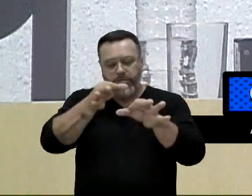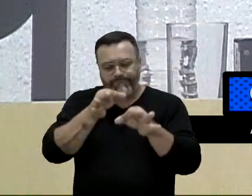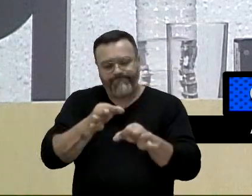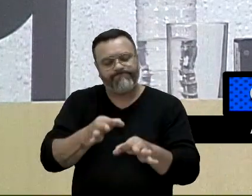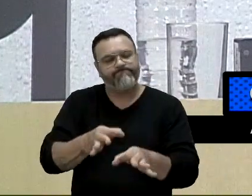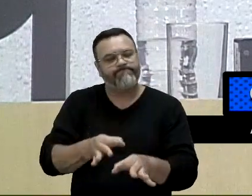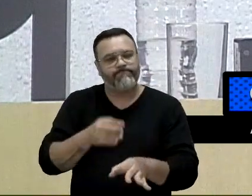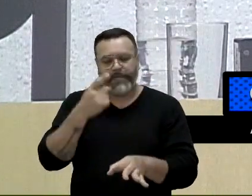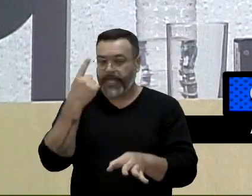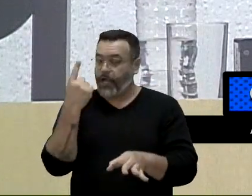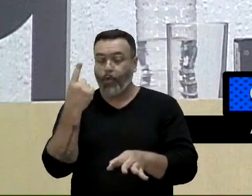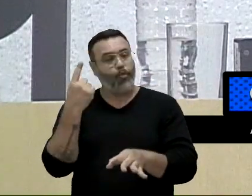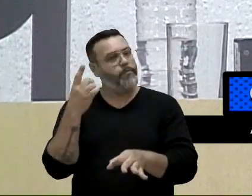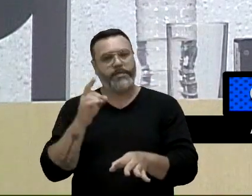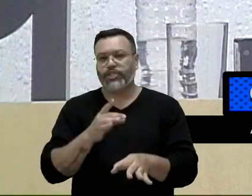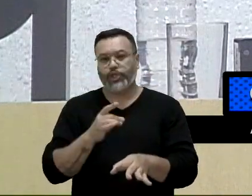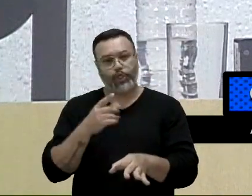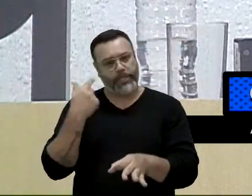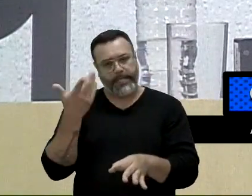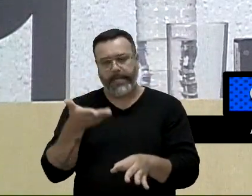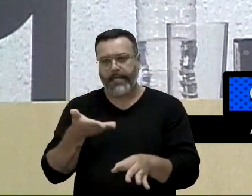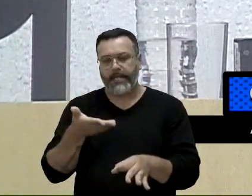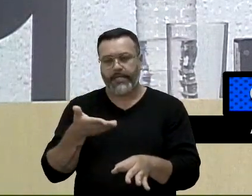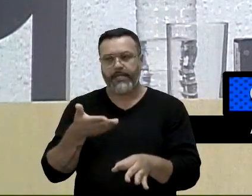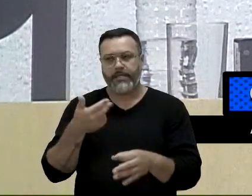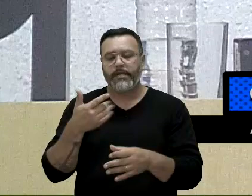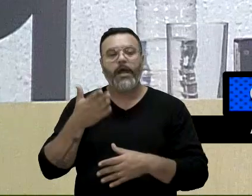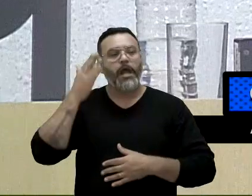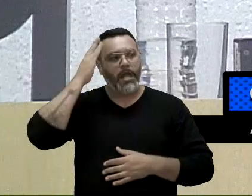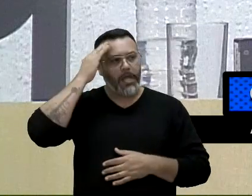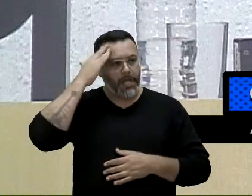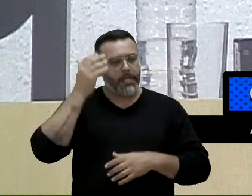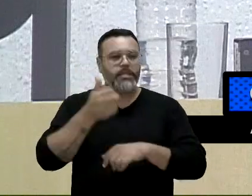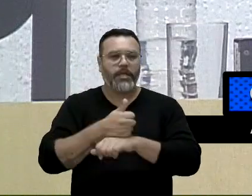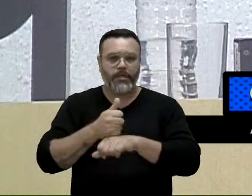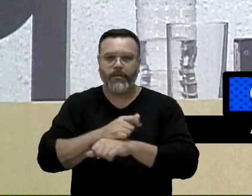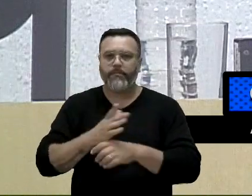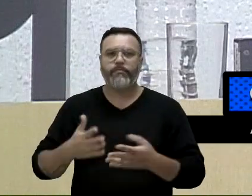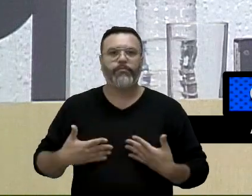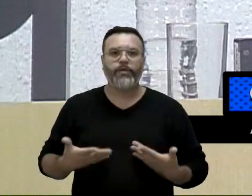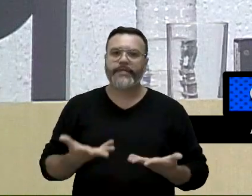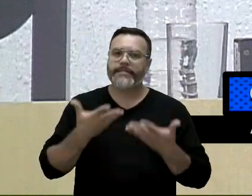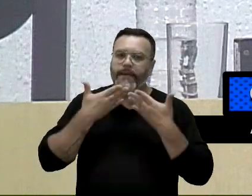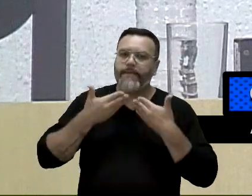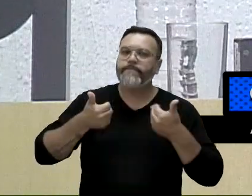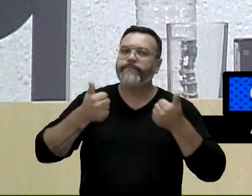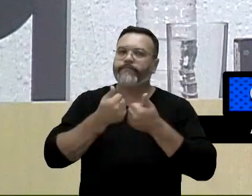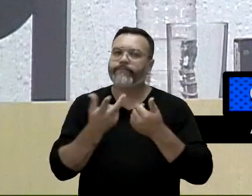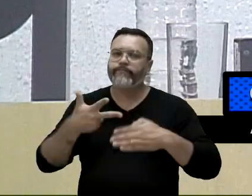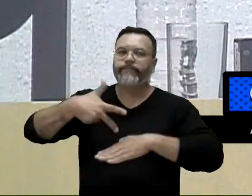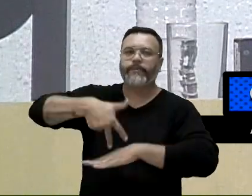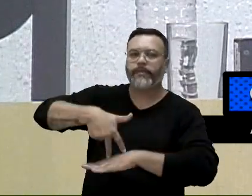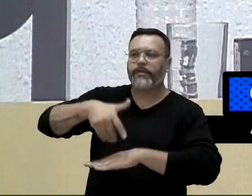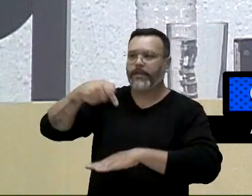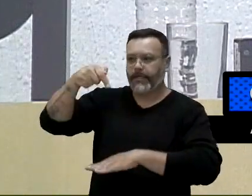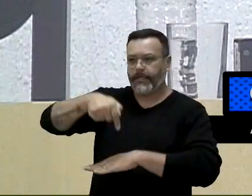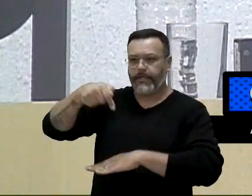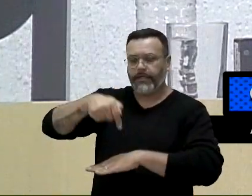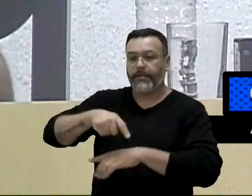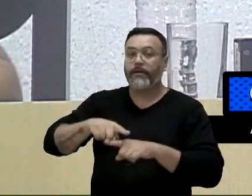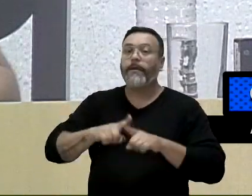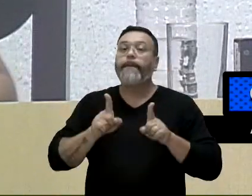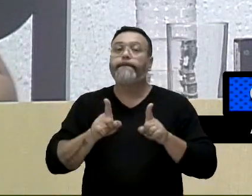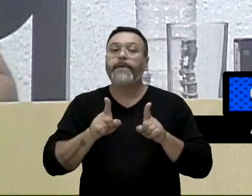delas. Entendo que nós temos profissionais qualificados, como as que estão presentes aqui, mas nem tudo se faz apenas